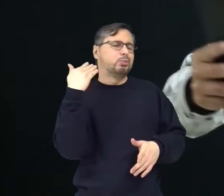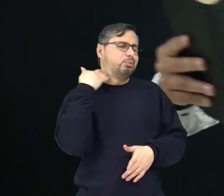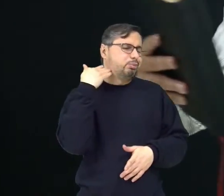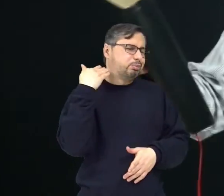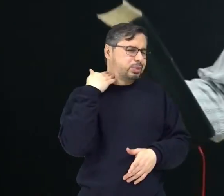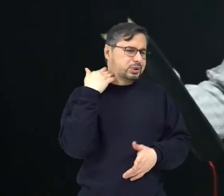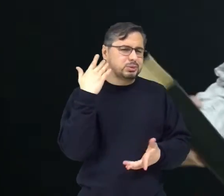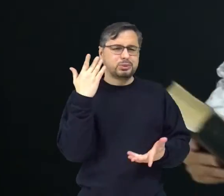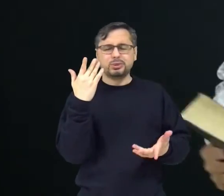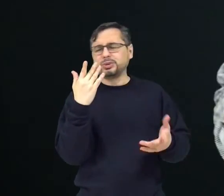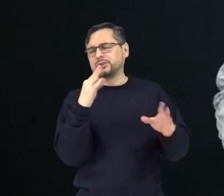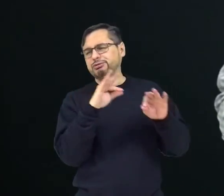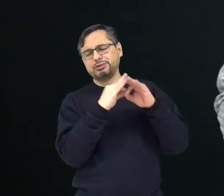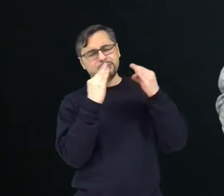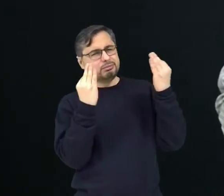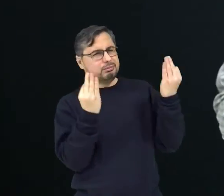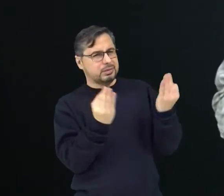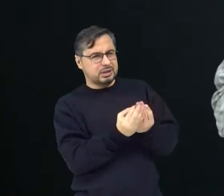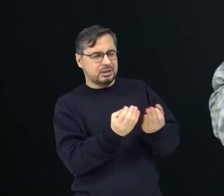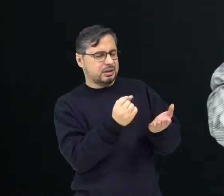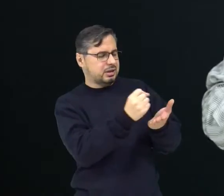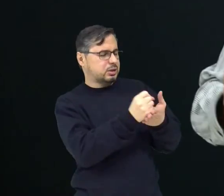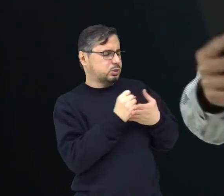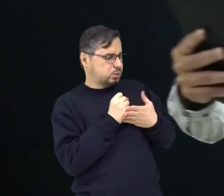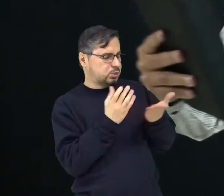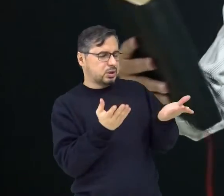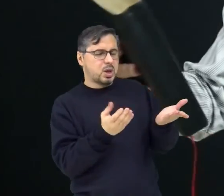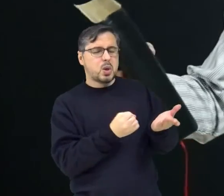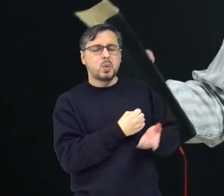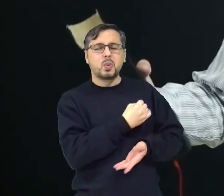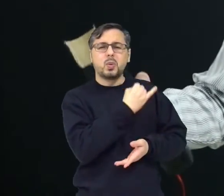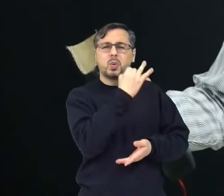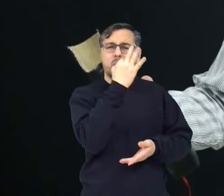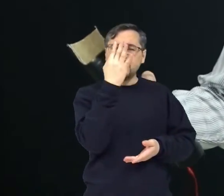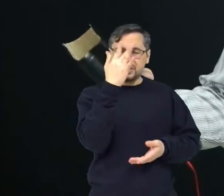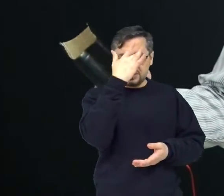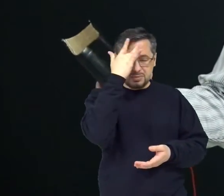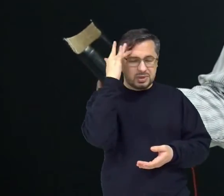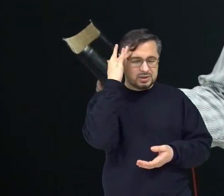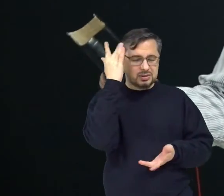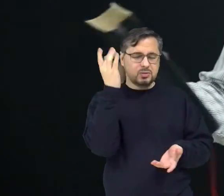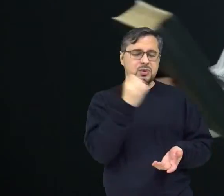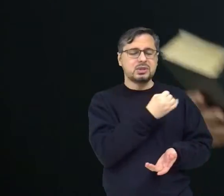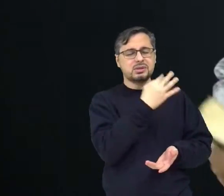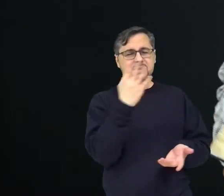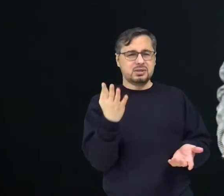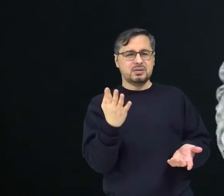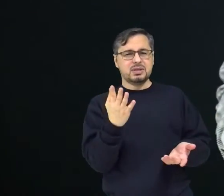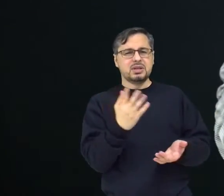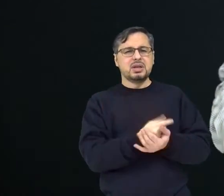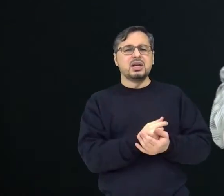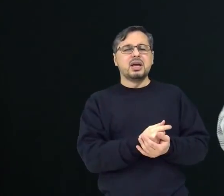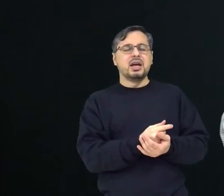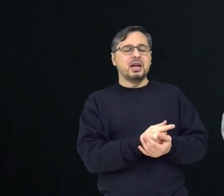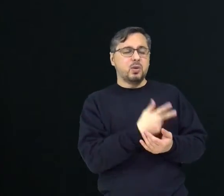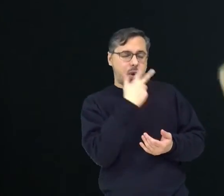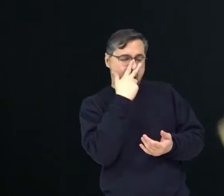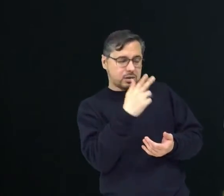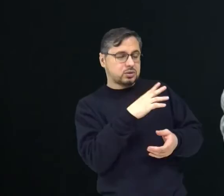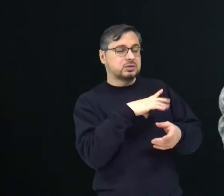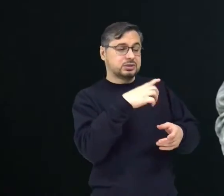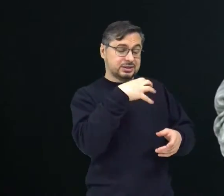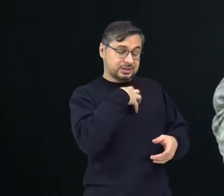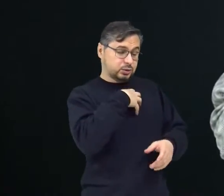então familiares que me auxiliam, quantas vezes esses são elementos que me dão uma sensação de segurança, muitas